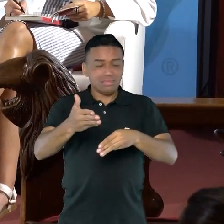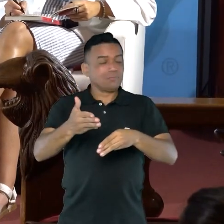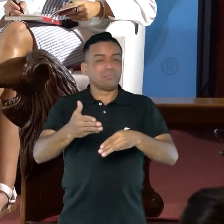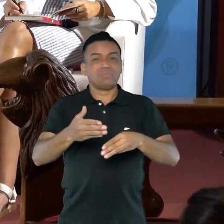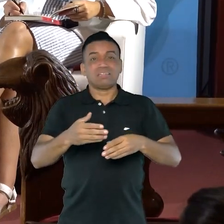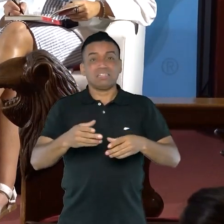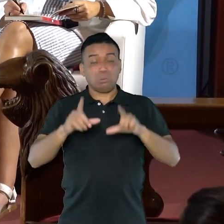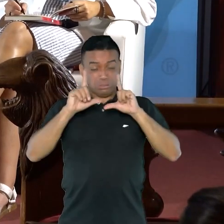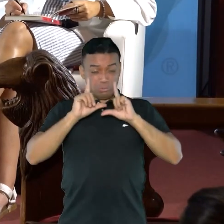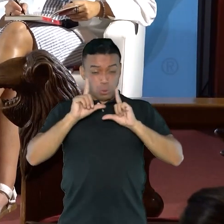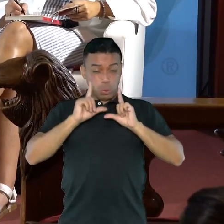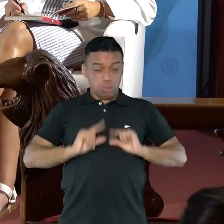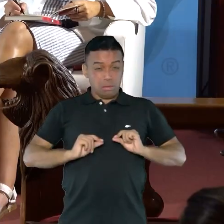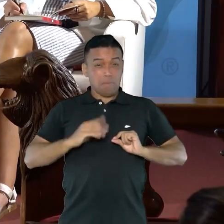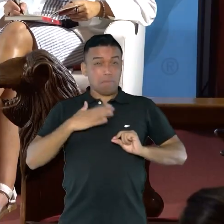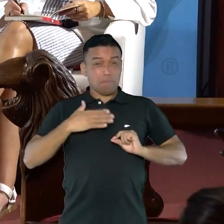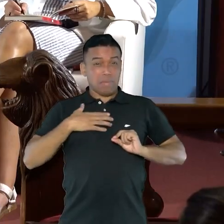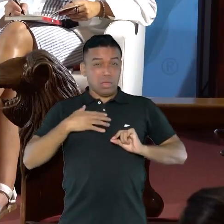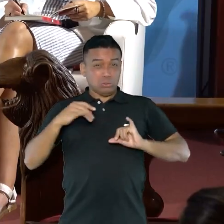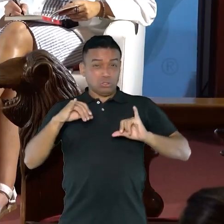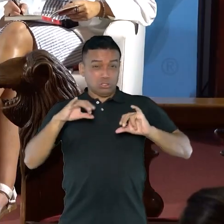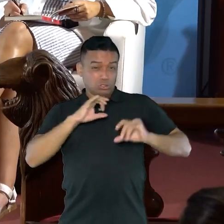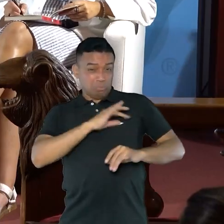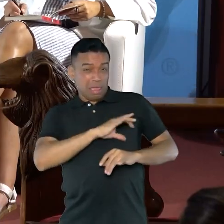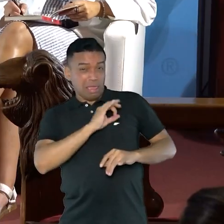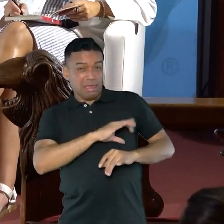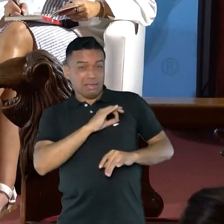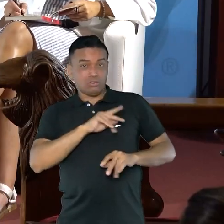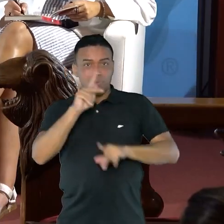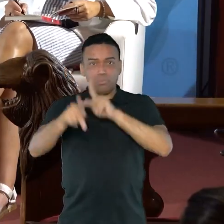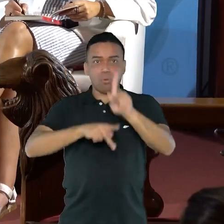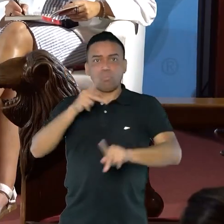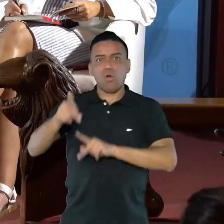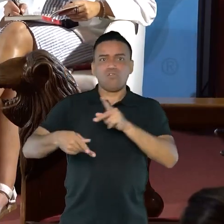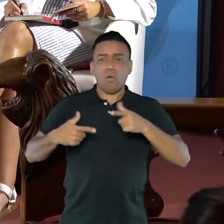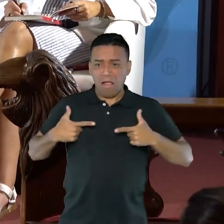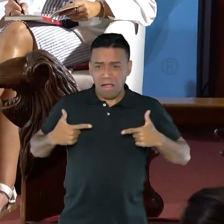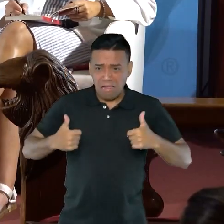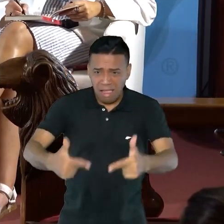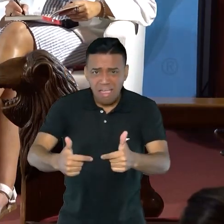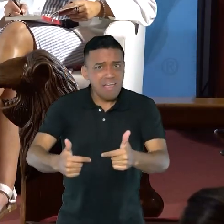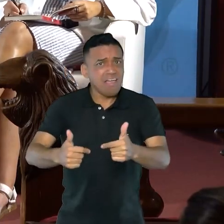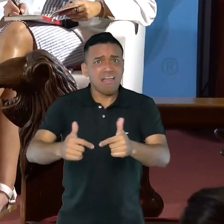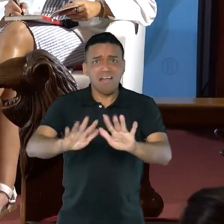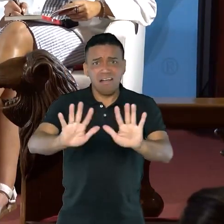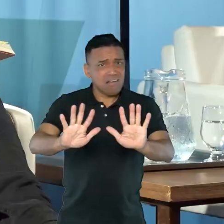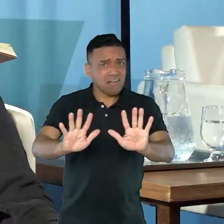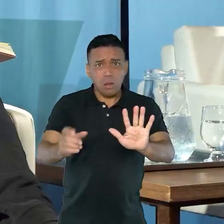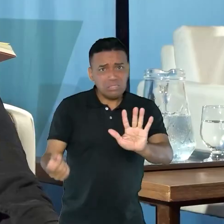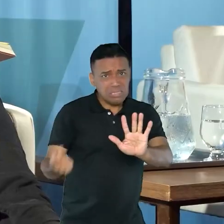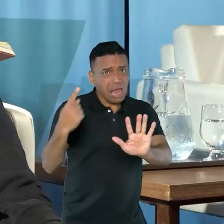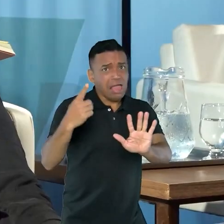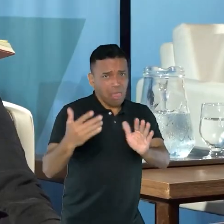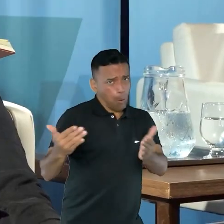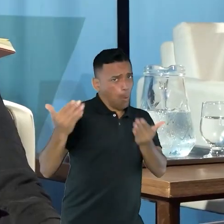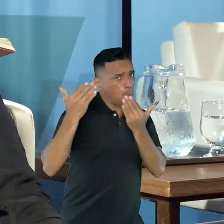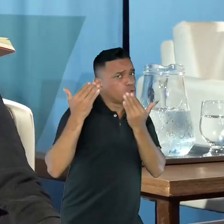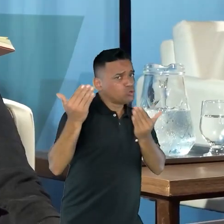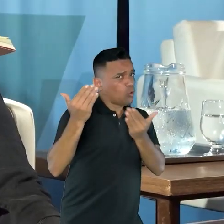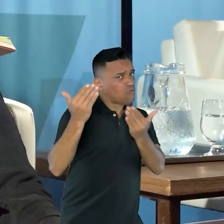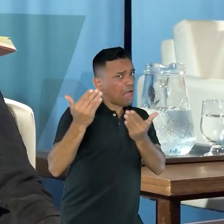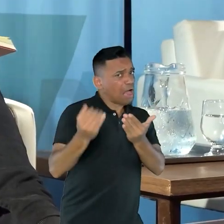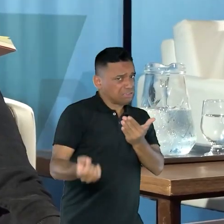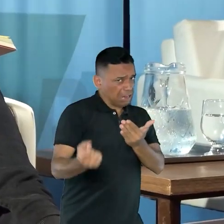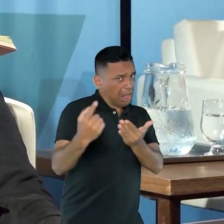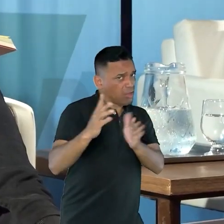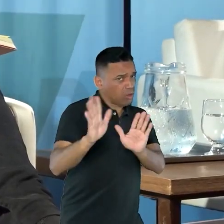meus medos, isso também dói. Meu povo está em guerra, não estranhe a minha desconfiança. Não